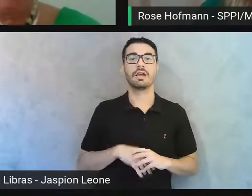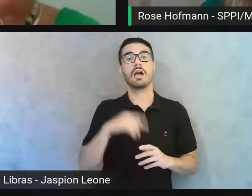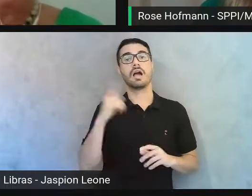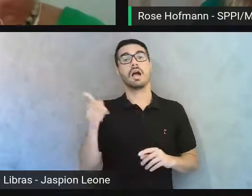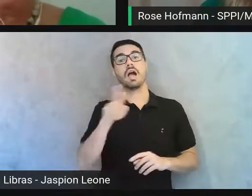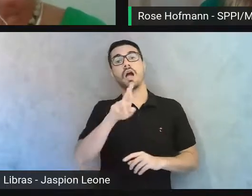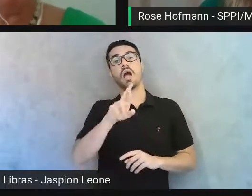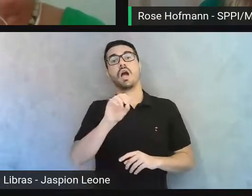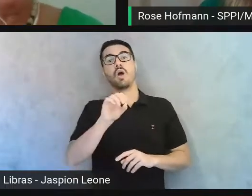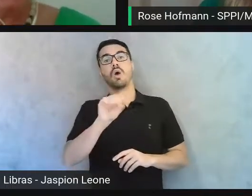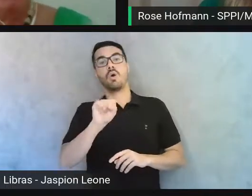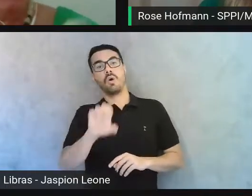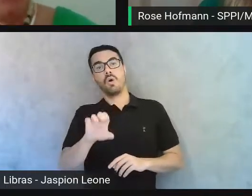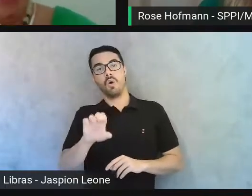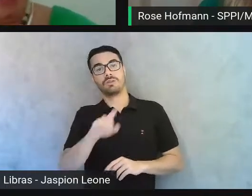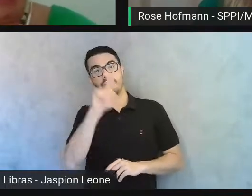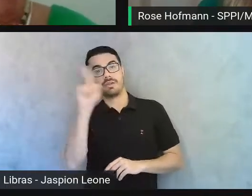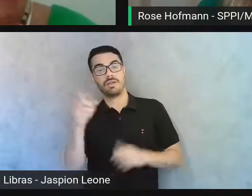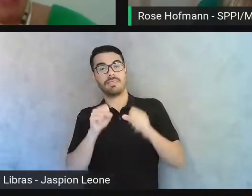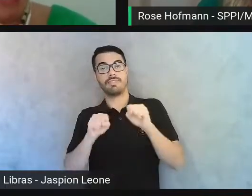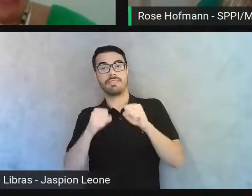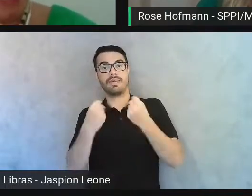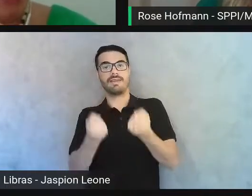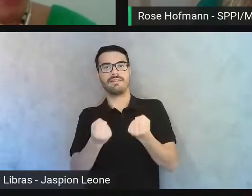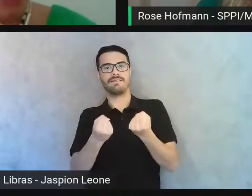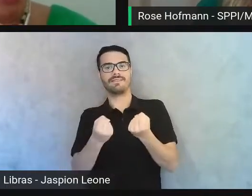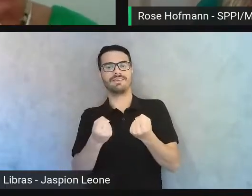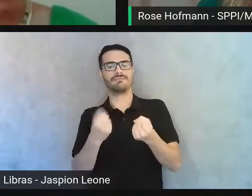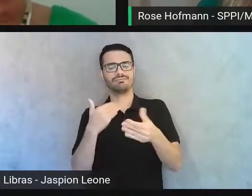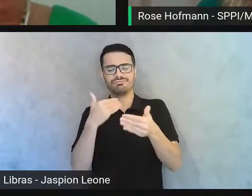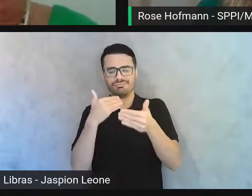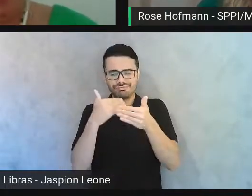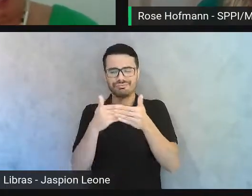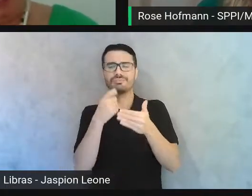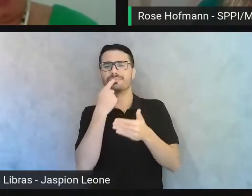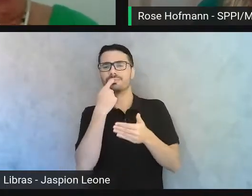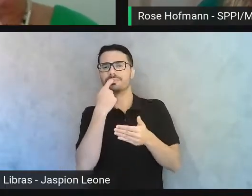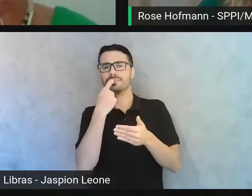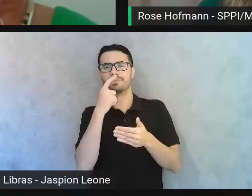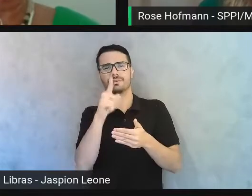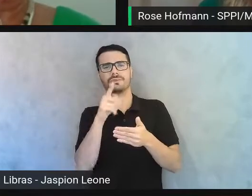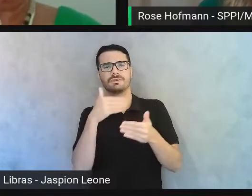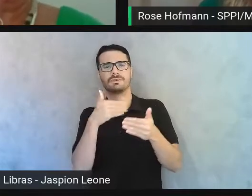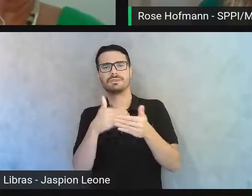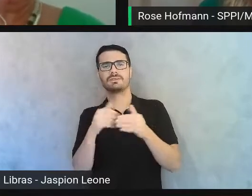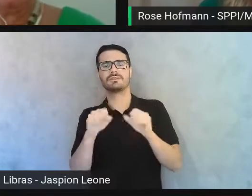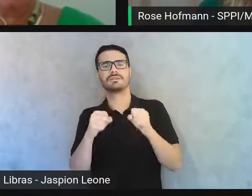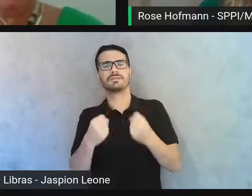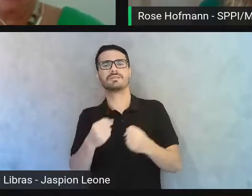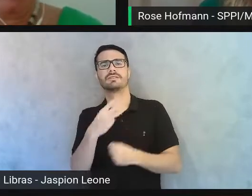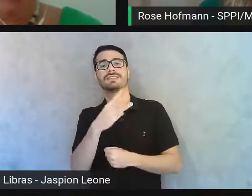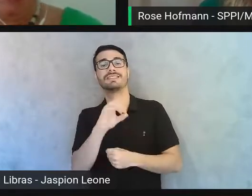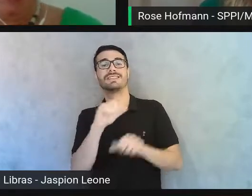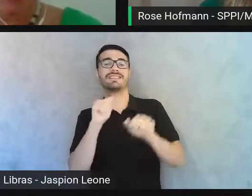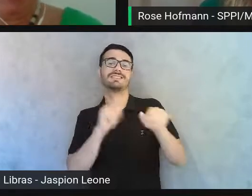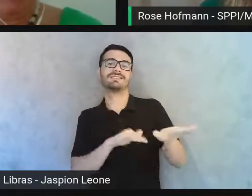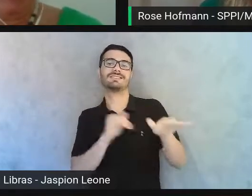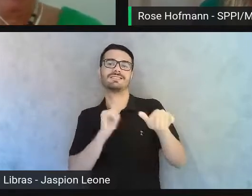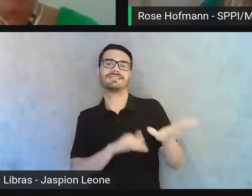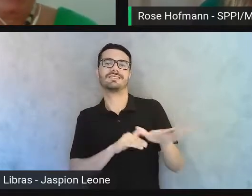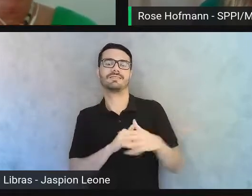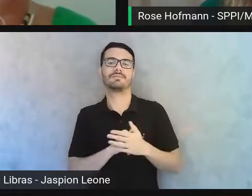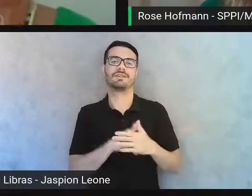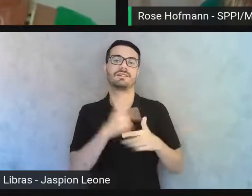Rose defendeu mais recentemente ainda. Ela defendeu dia 30 de setembro o